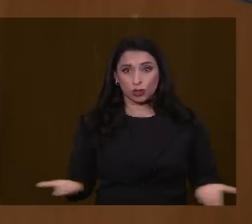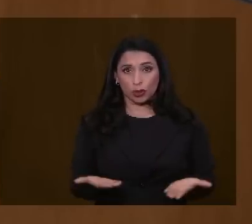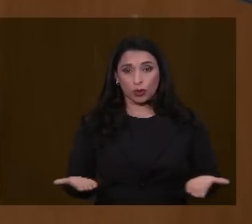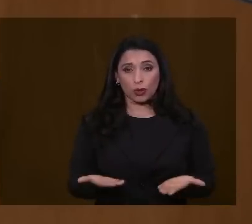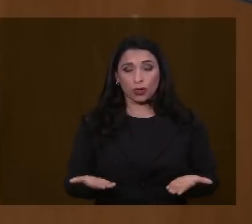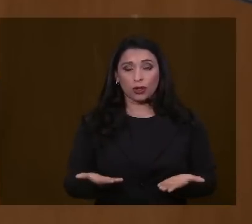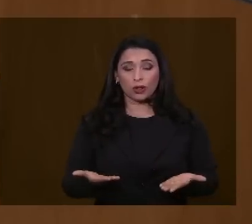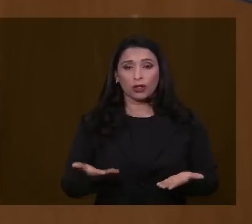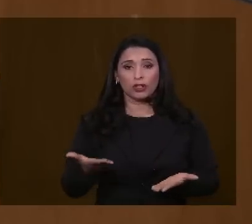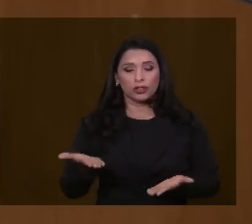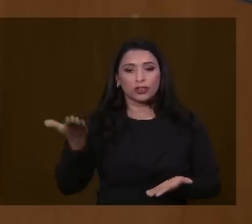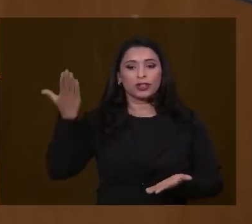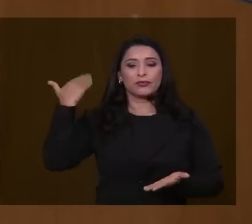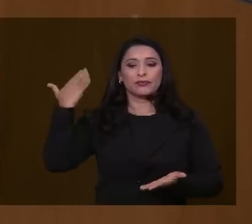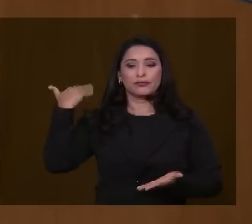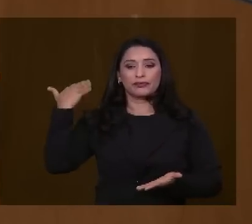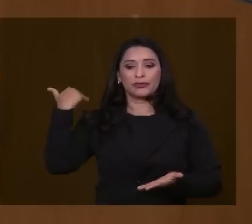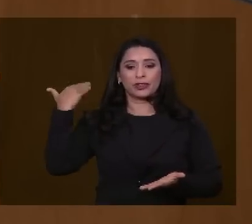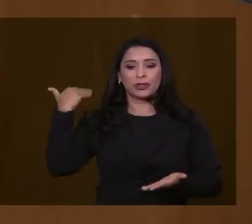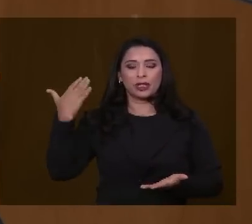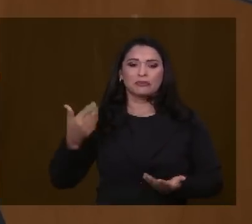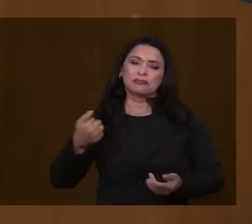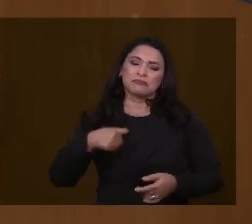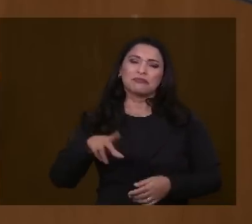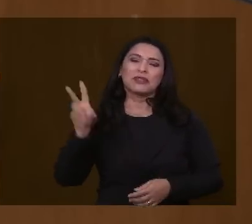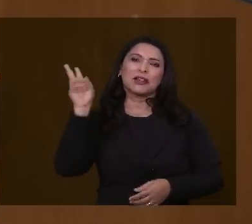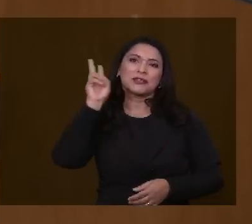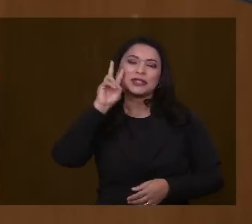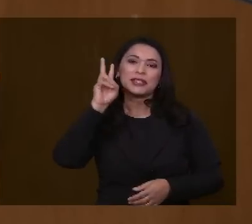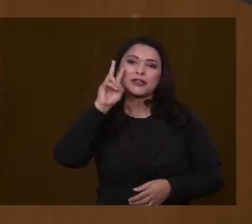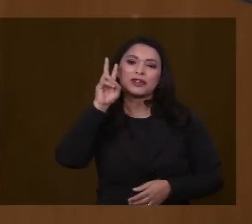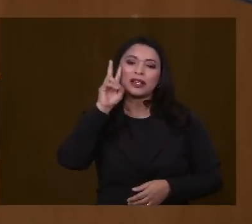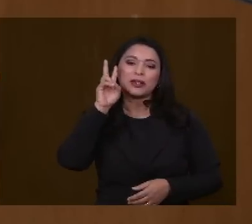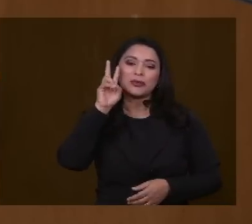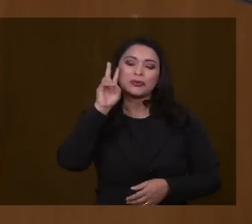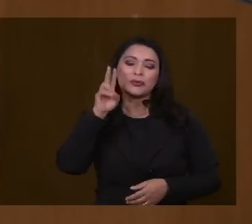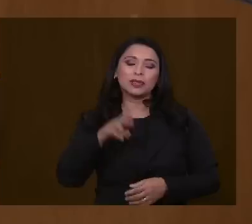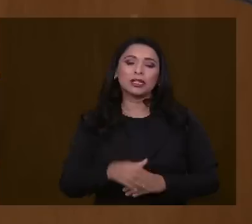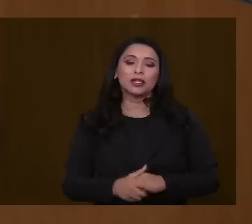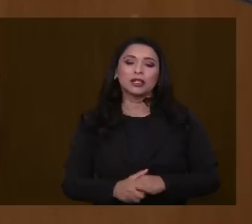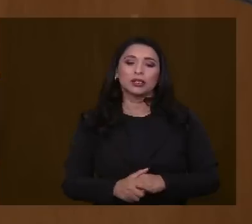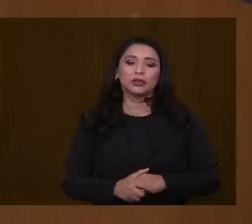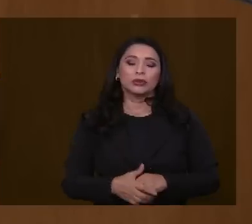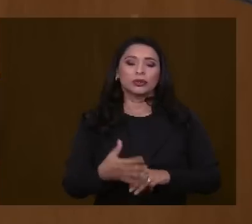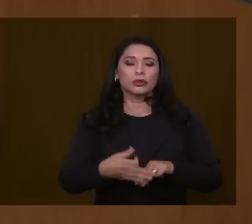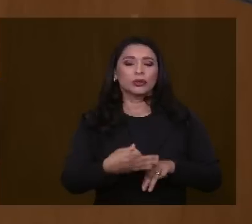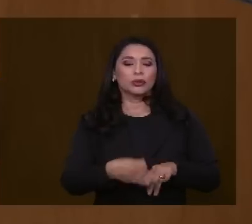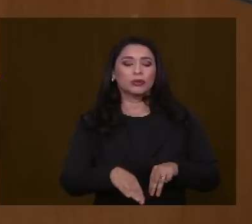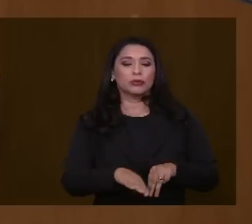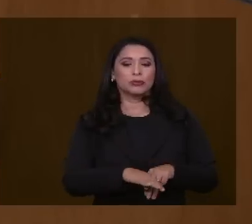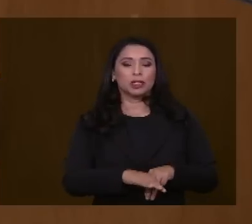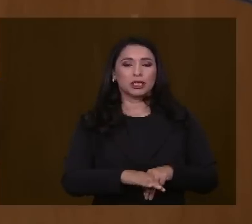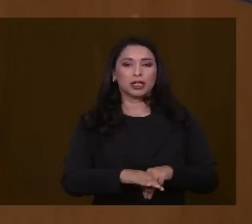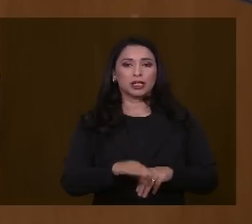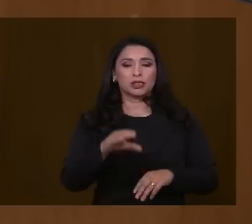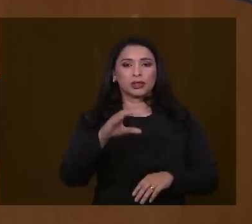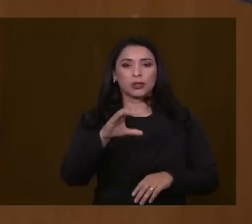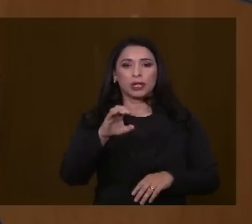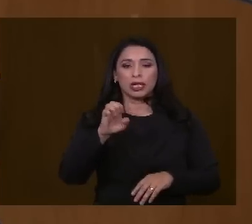ontem. Estava eu a rememorar as palavras do eminente ministro Celso de